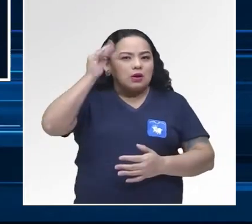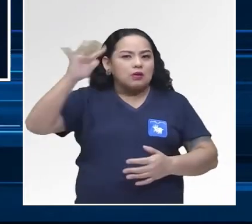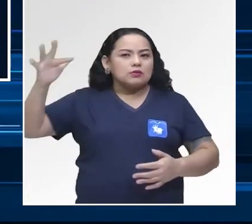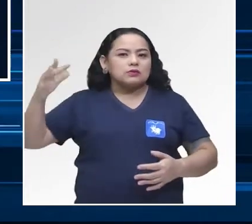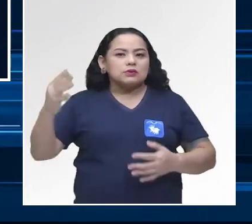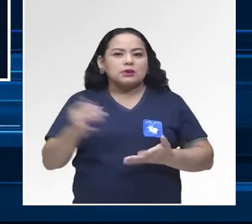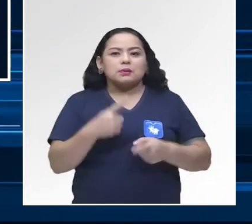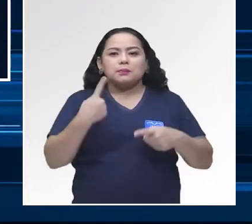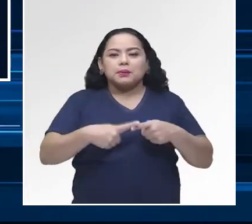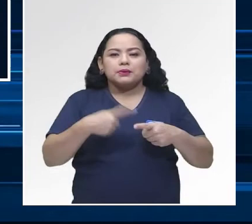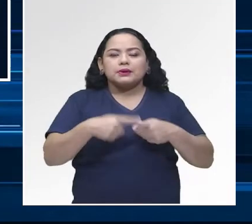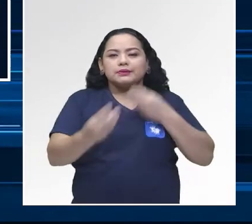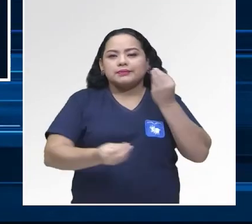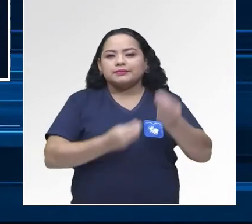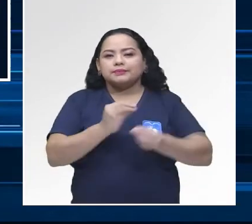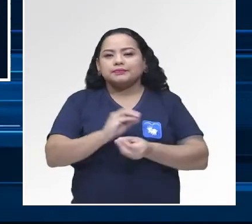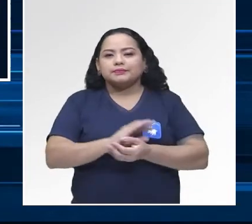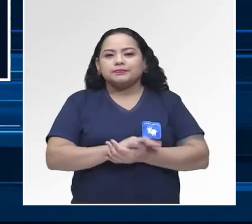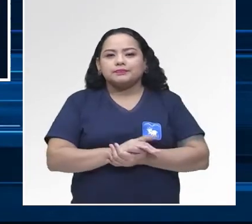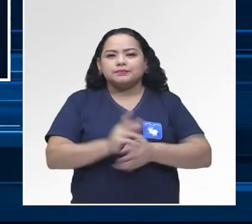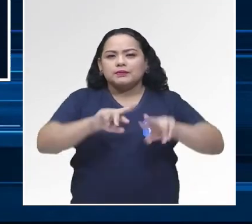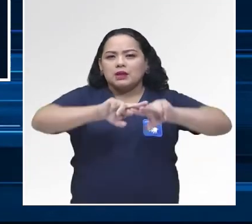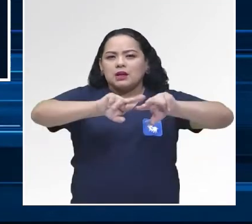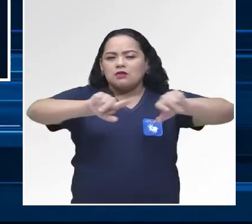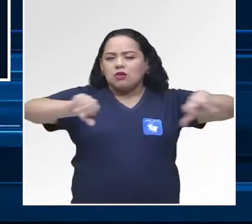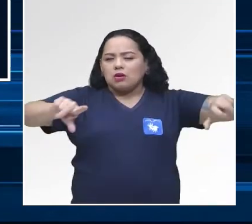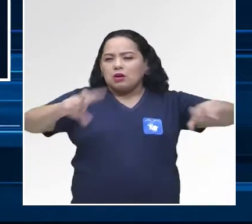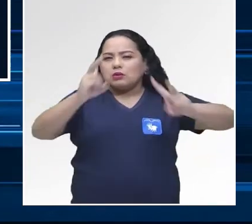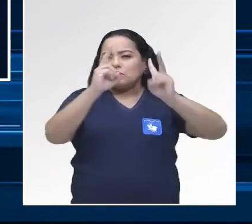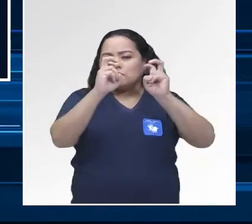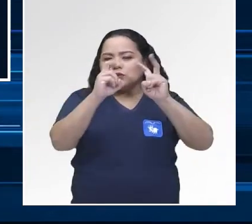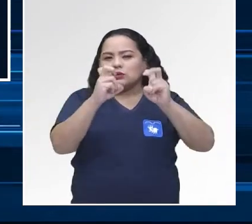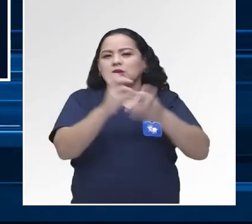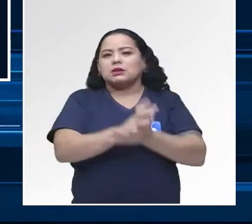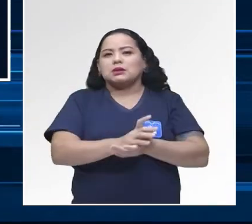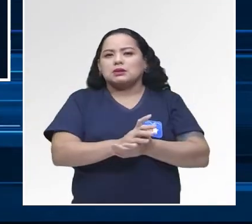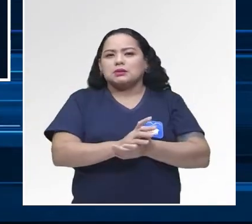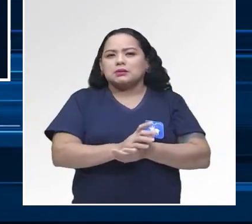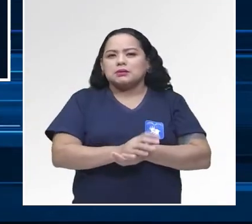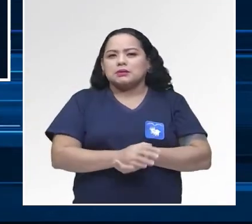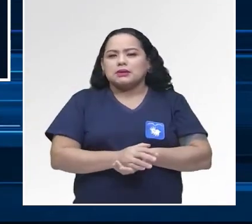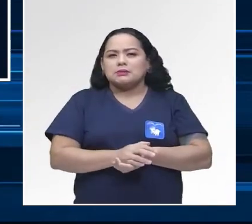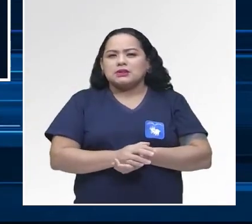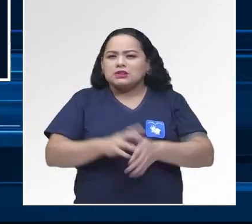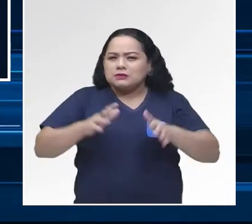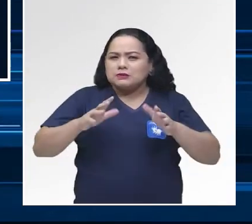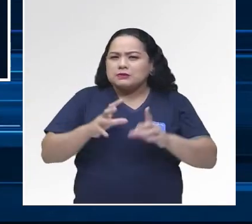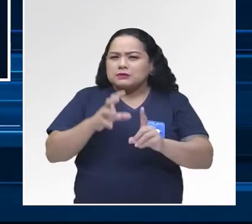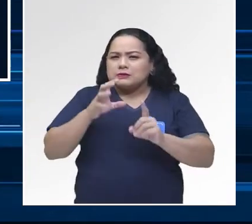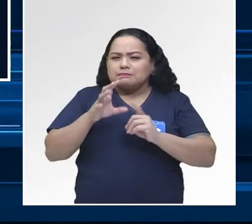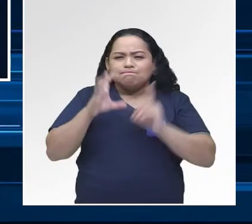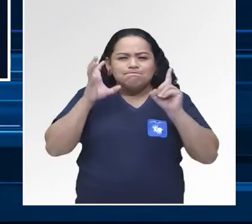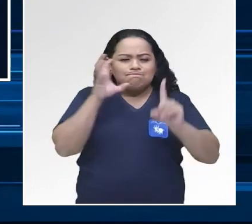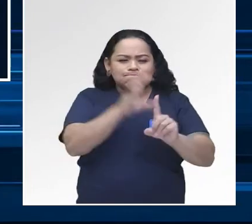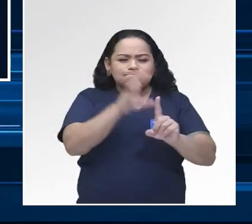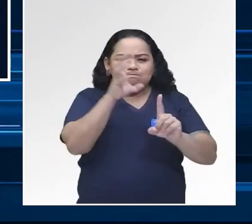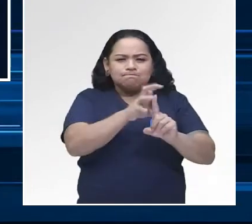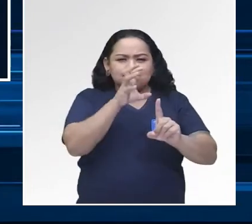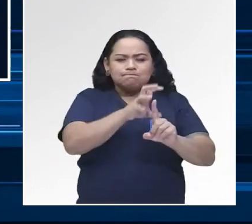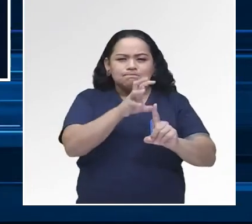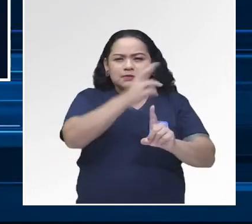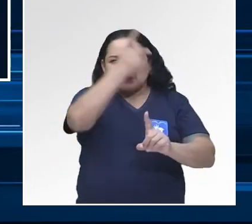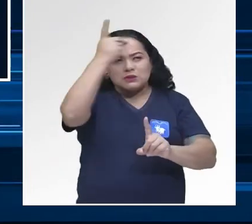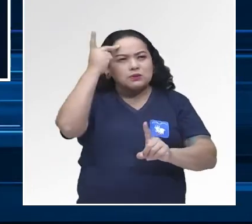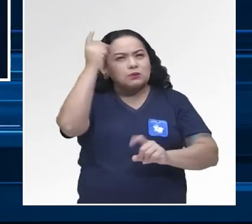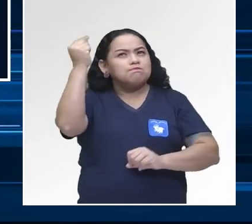por ela trabalhar vários temas e nos provocar reflexão, ela nos torna pessoas mais críticas